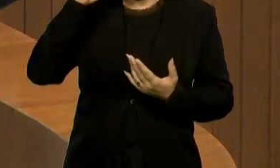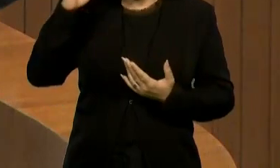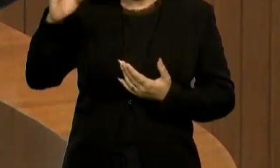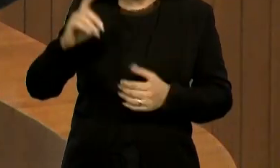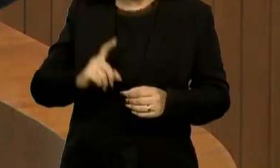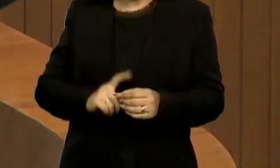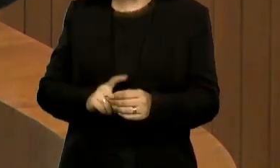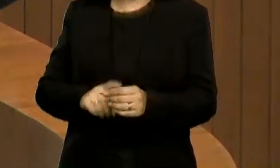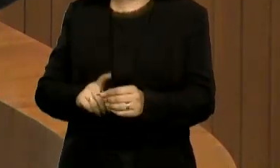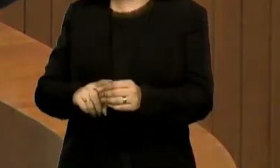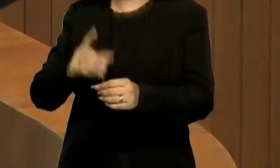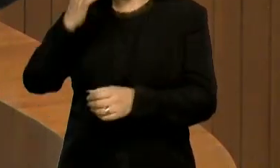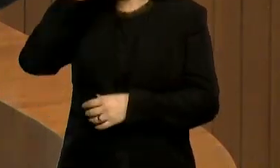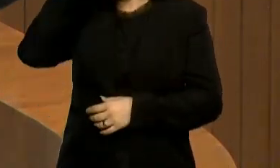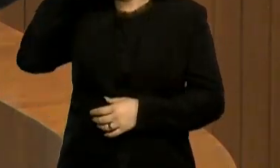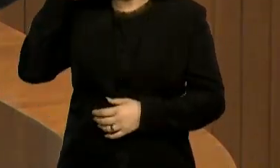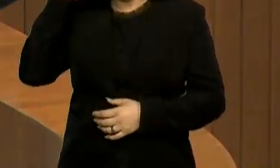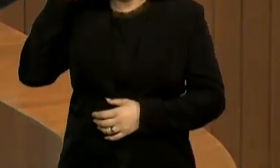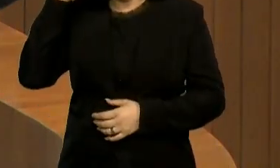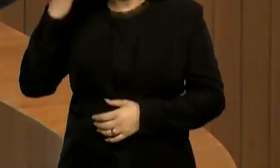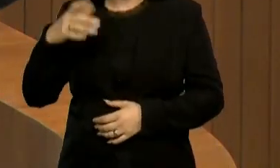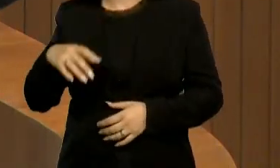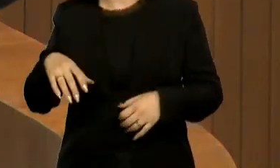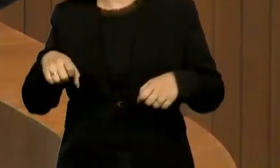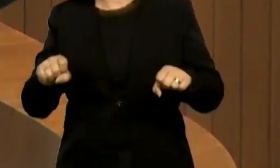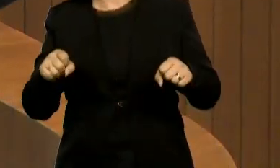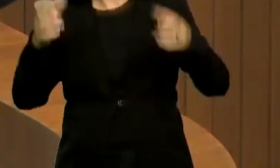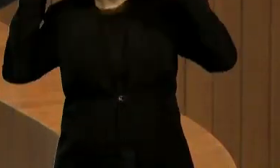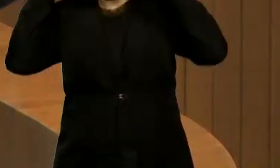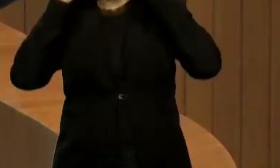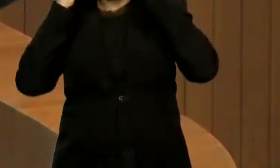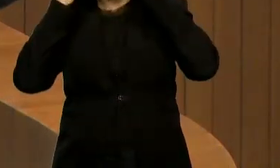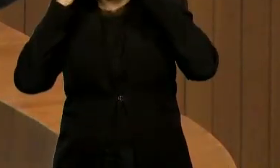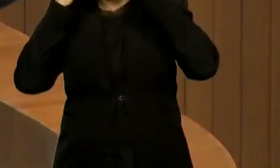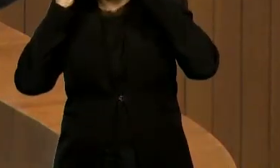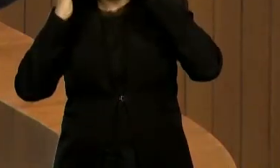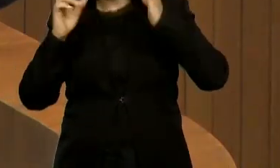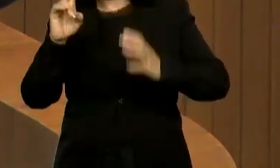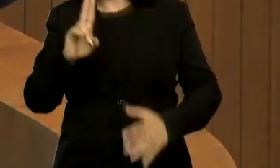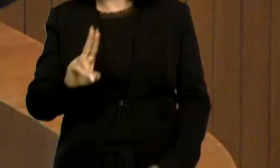do Maranhão, muitas pessoas andando sem capacete, deputado Rodrigo. E,